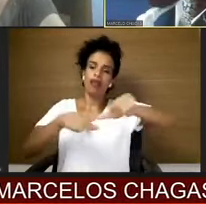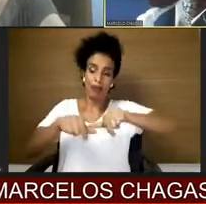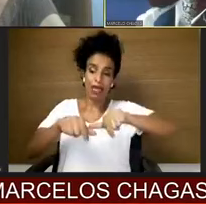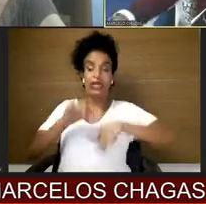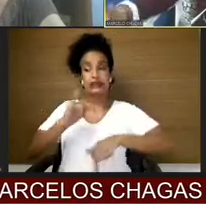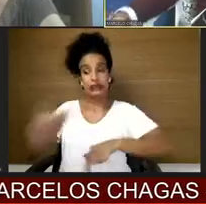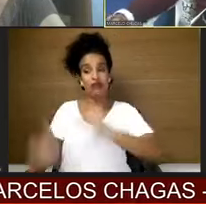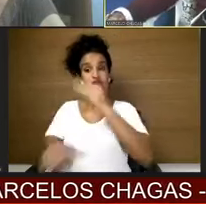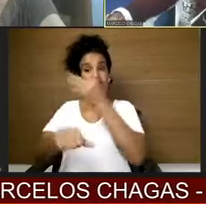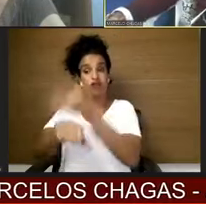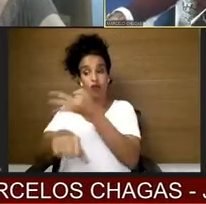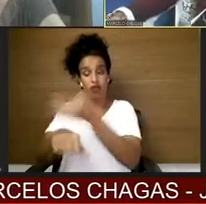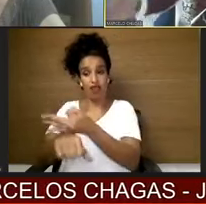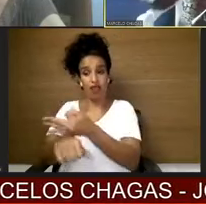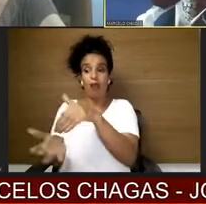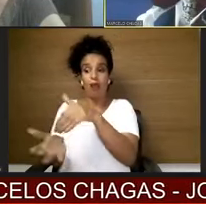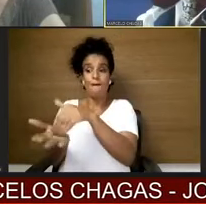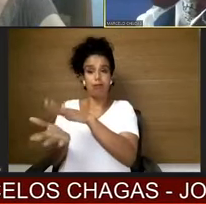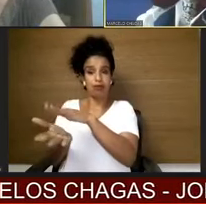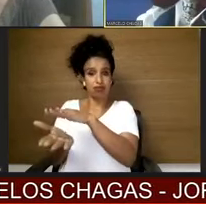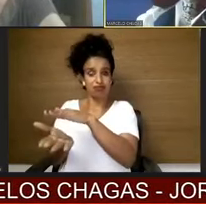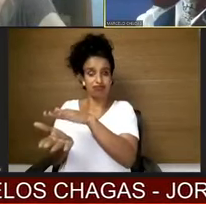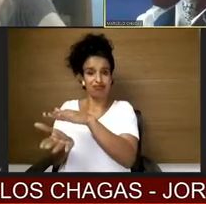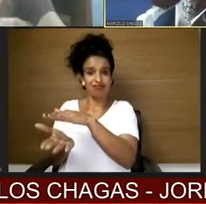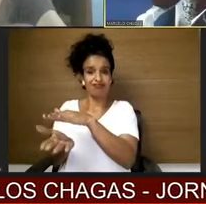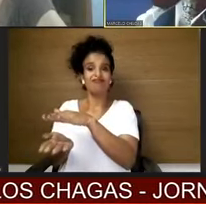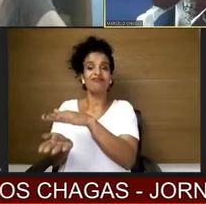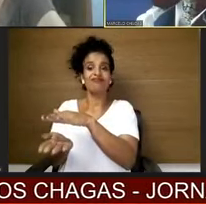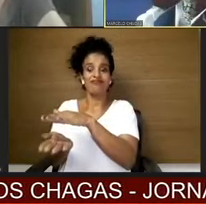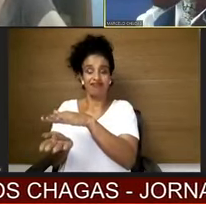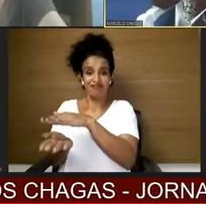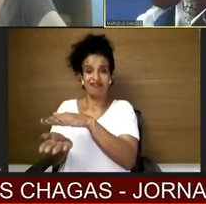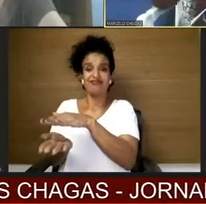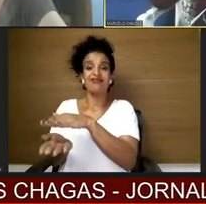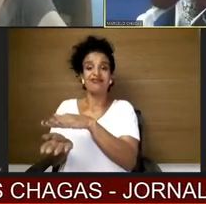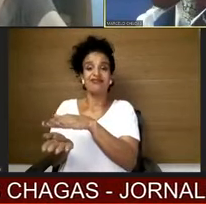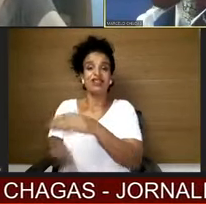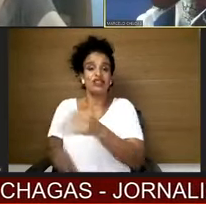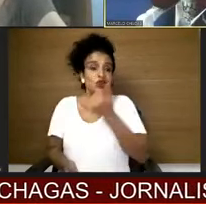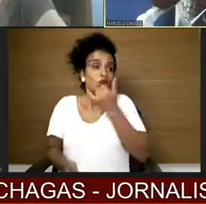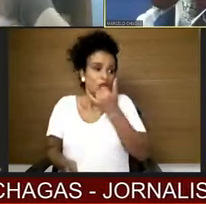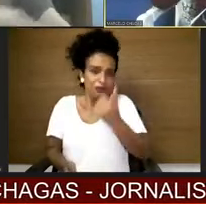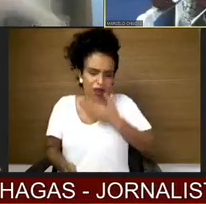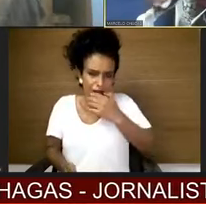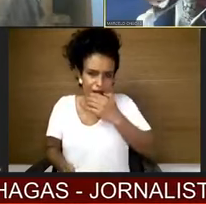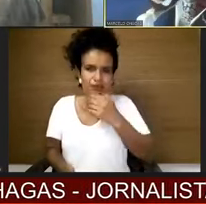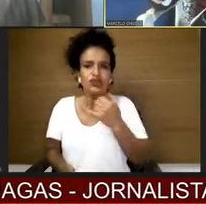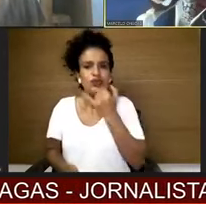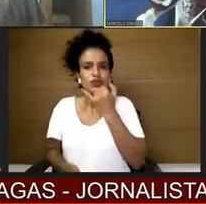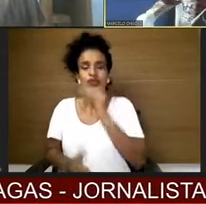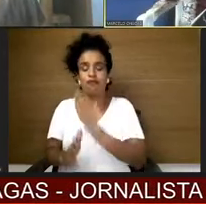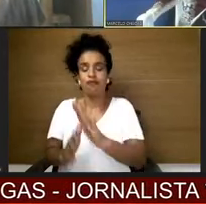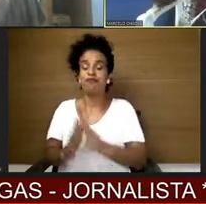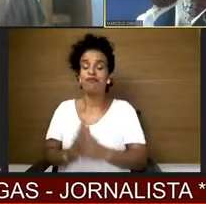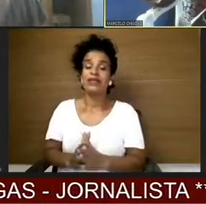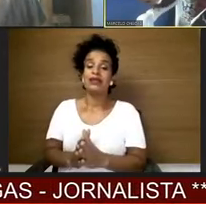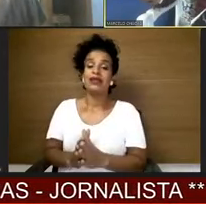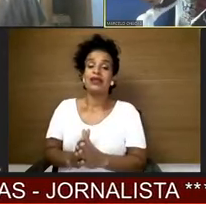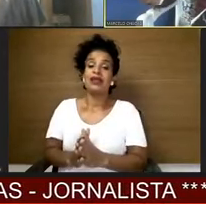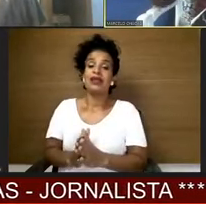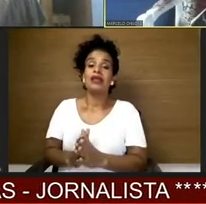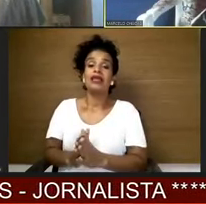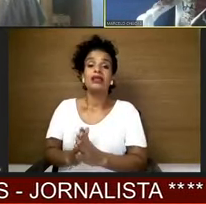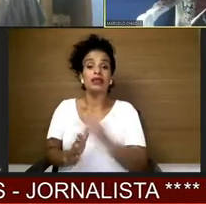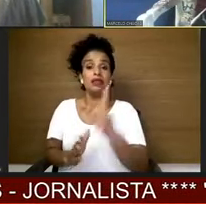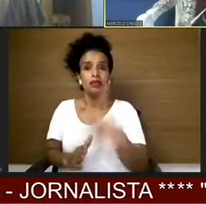caso terceirizado, se outro não for, perdão, vai perder questões elementares para a